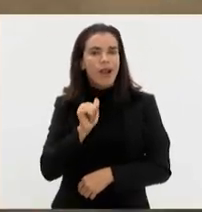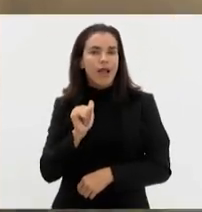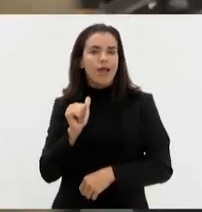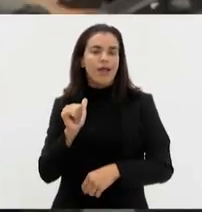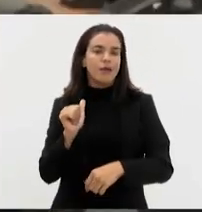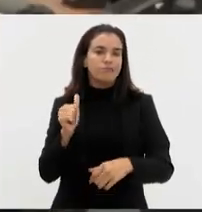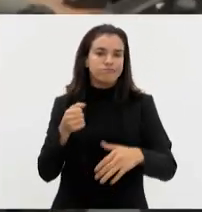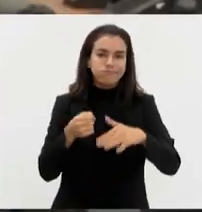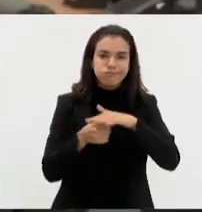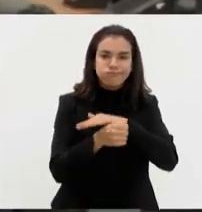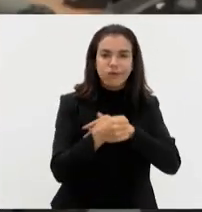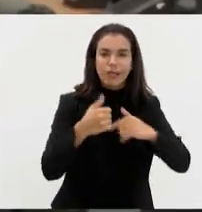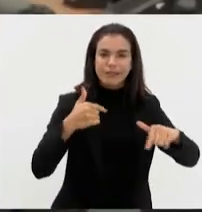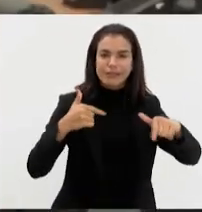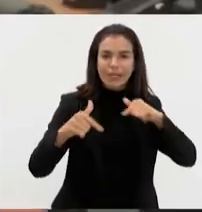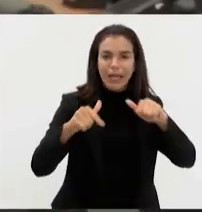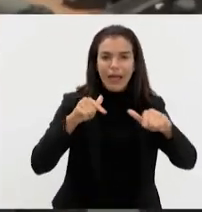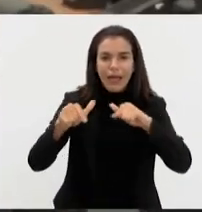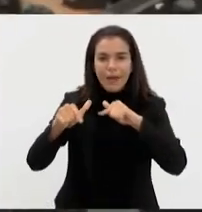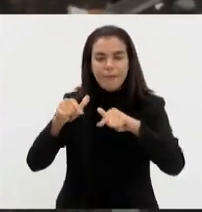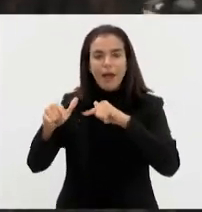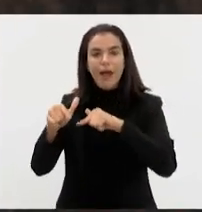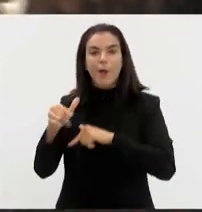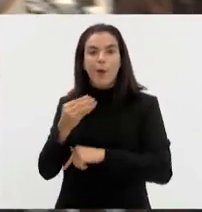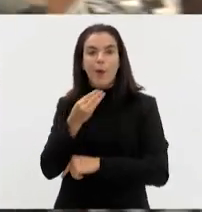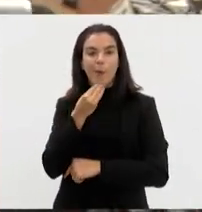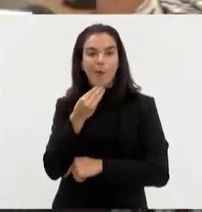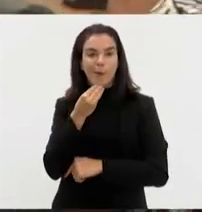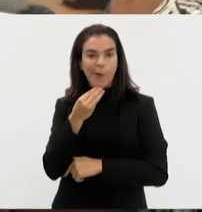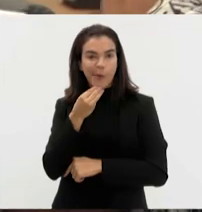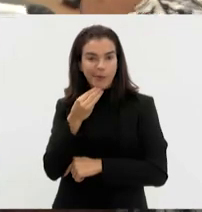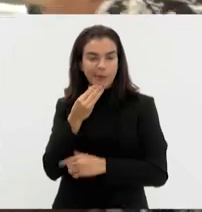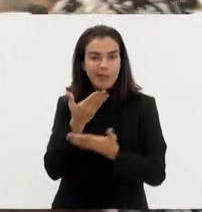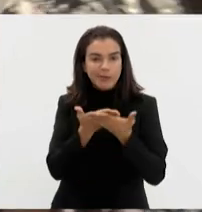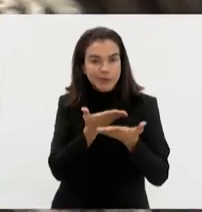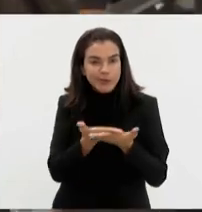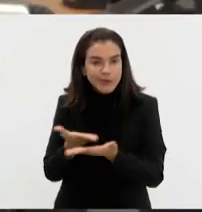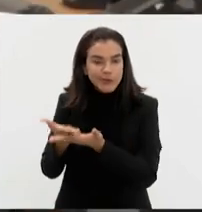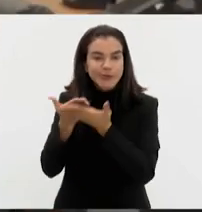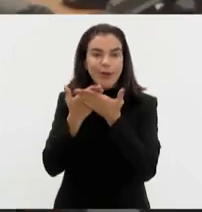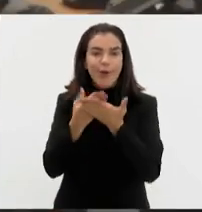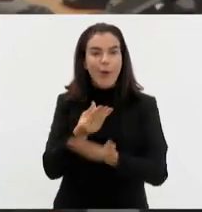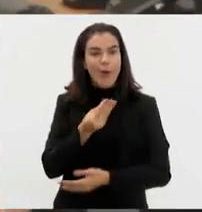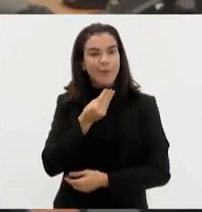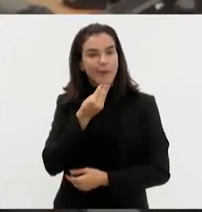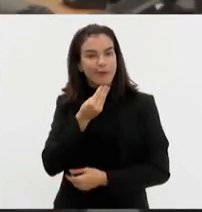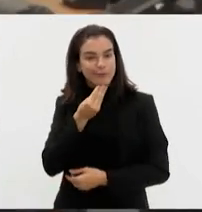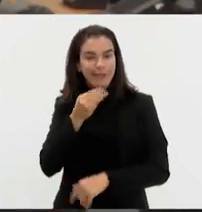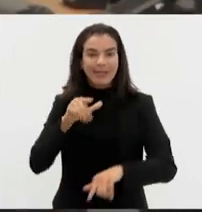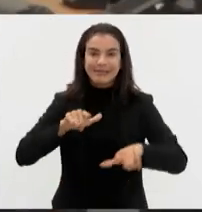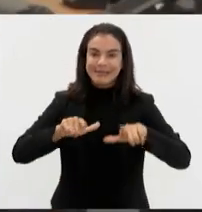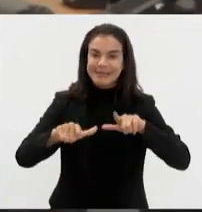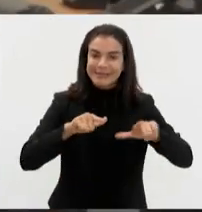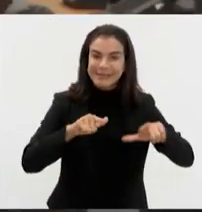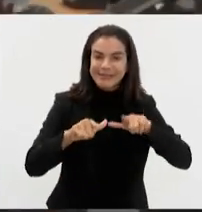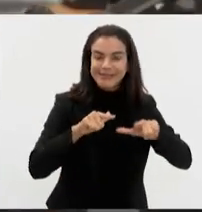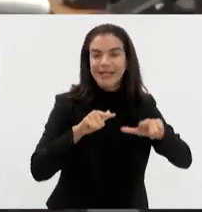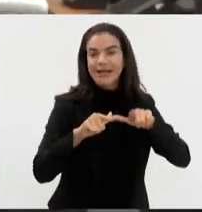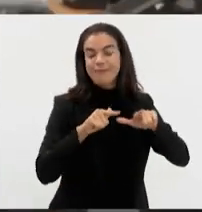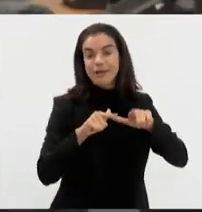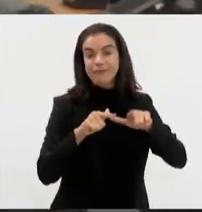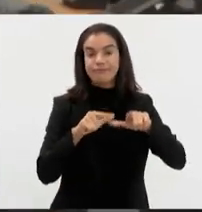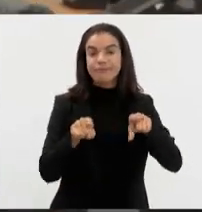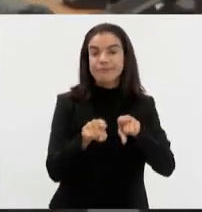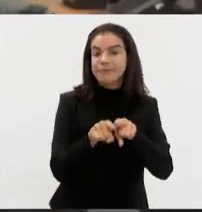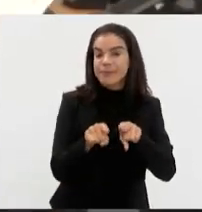é, espaços, tendo oportunidade de estudar, tendo oportunidade de trabalhar, tendo em